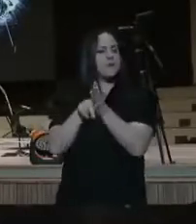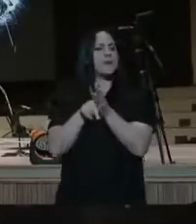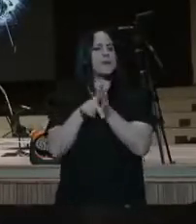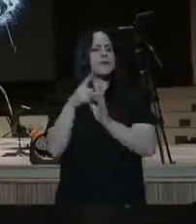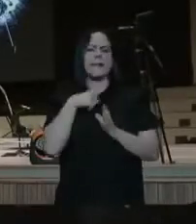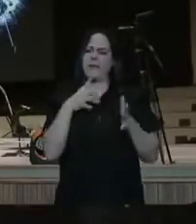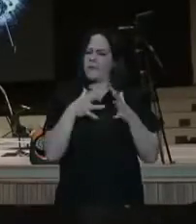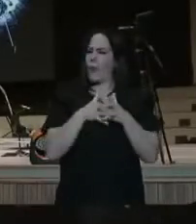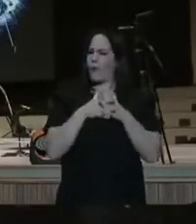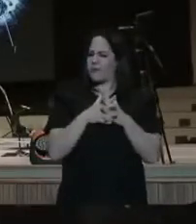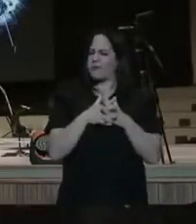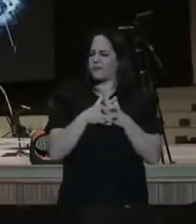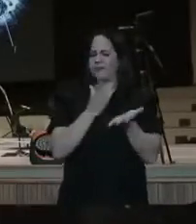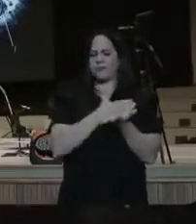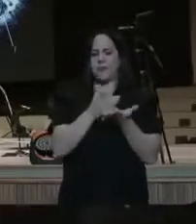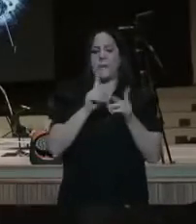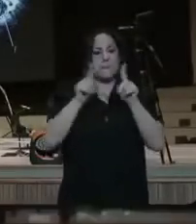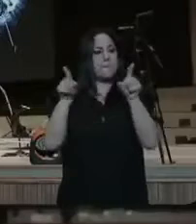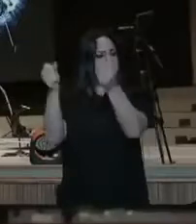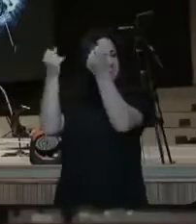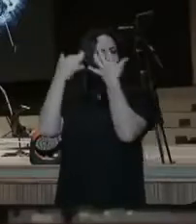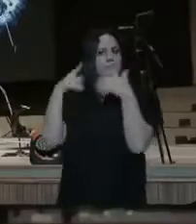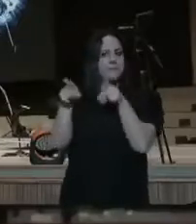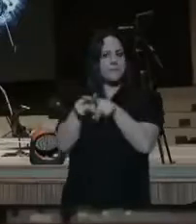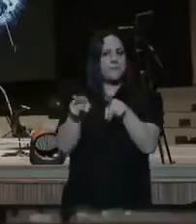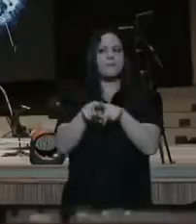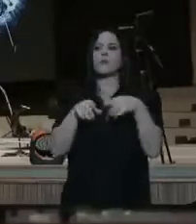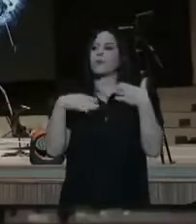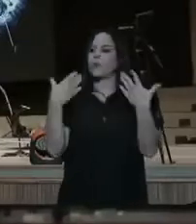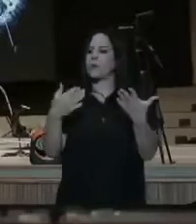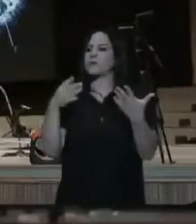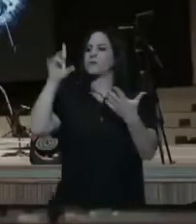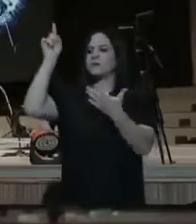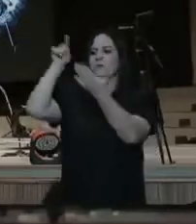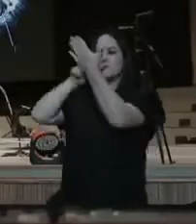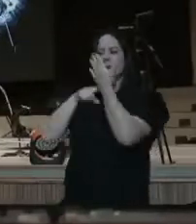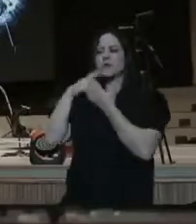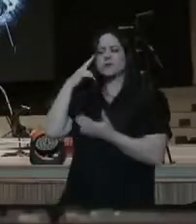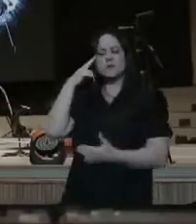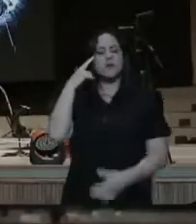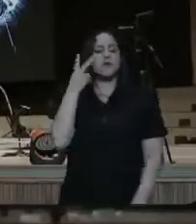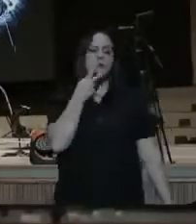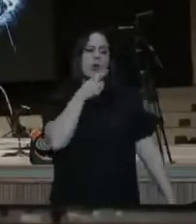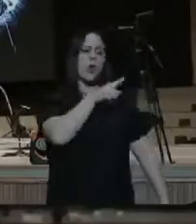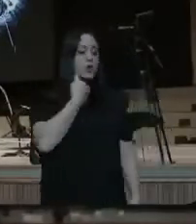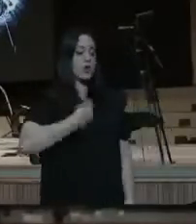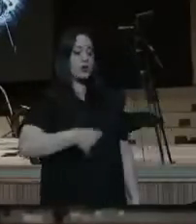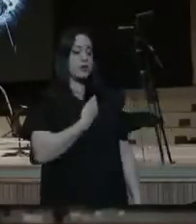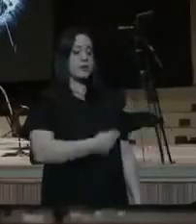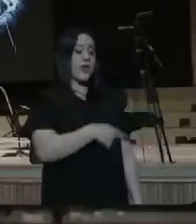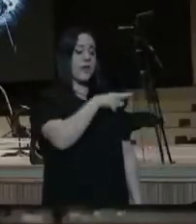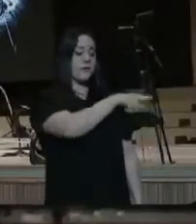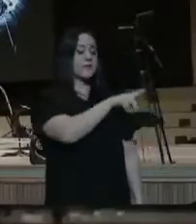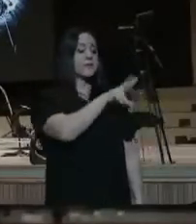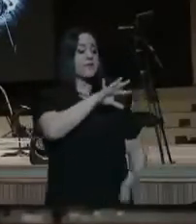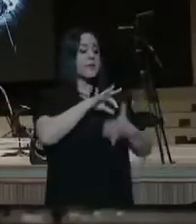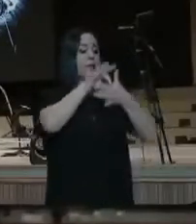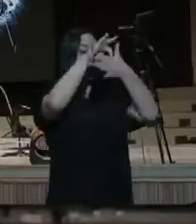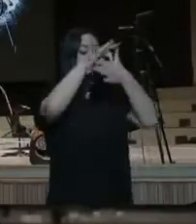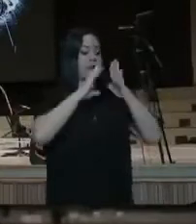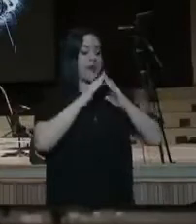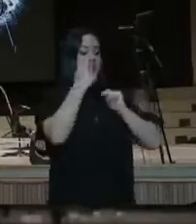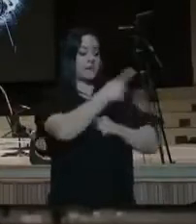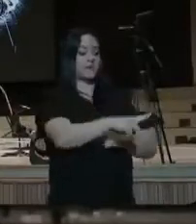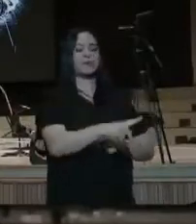muita confusão mas muito a bênção também quando deus dá a visão a ele diz olha josé o farei de líder sobre a tua casa e sobre